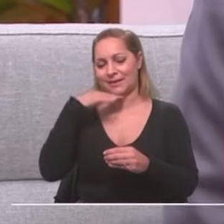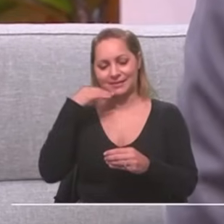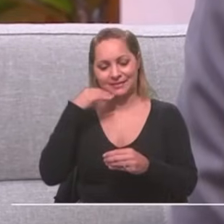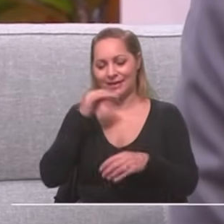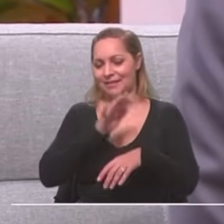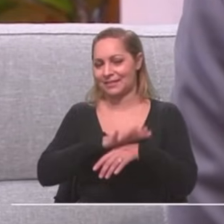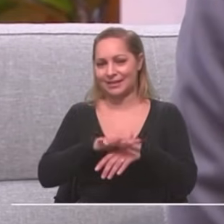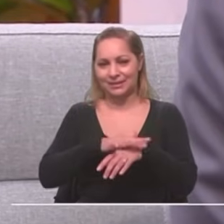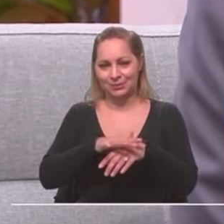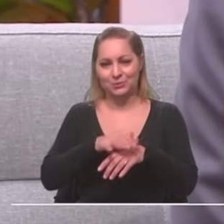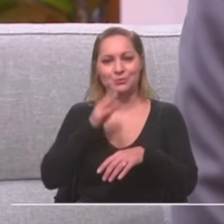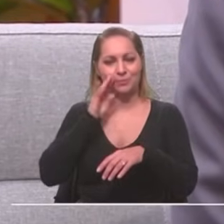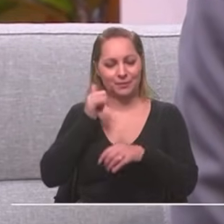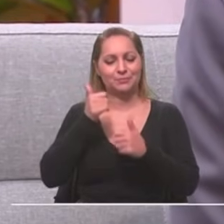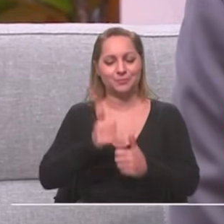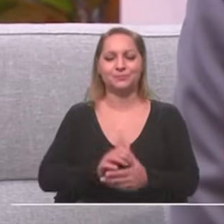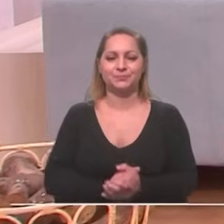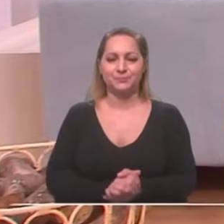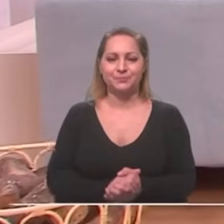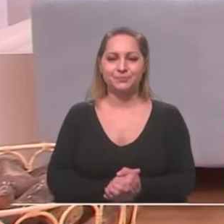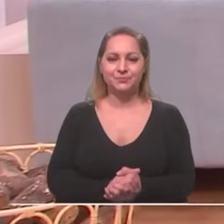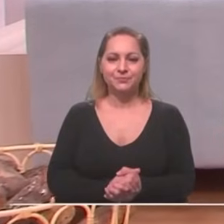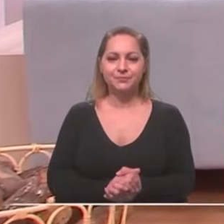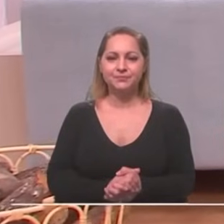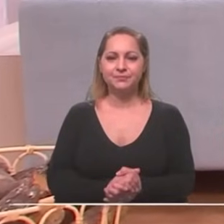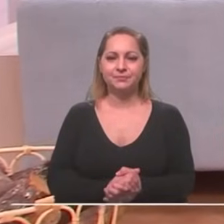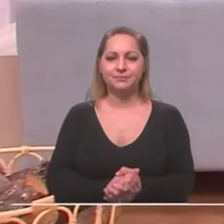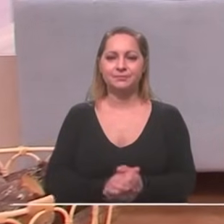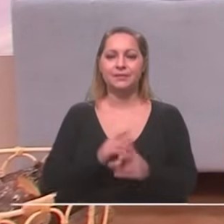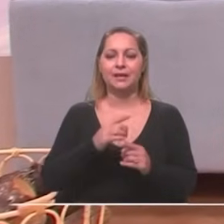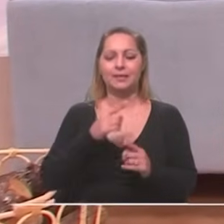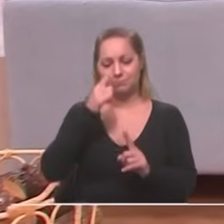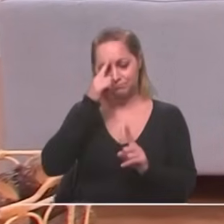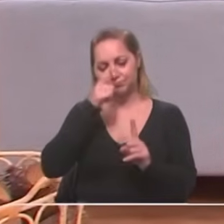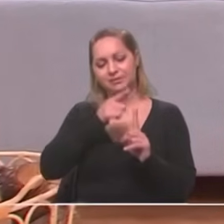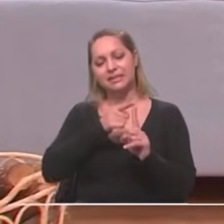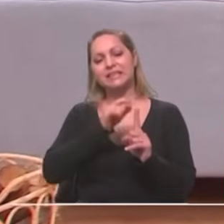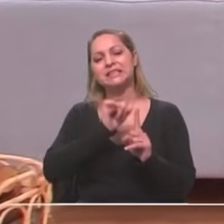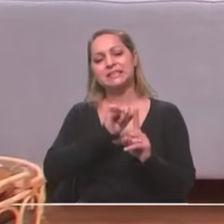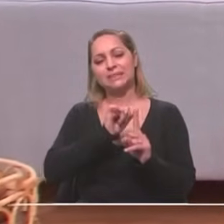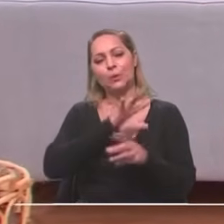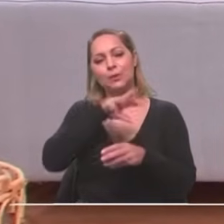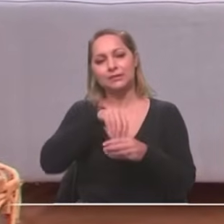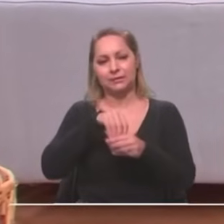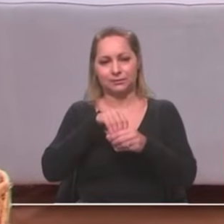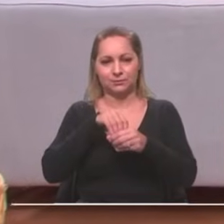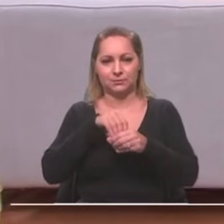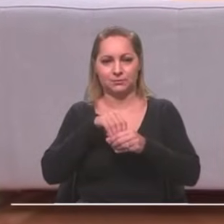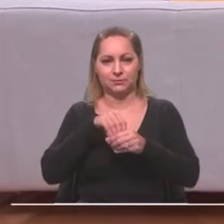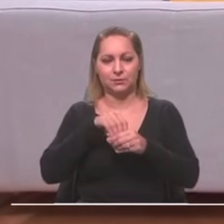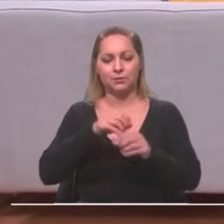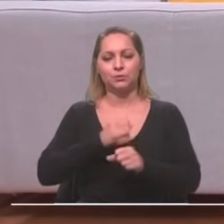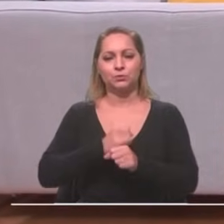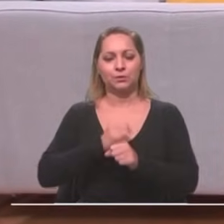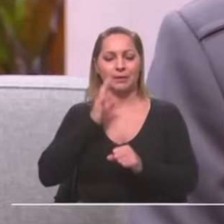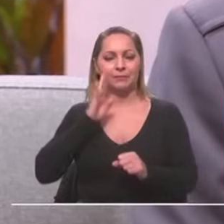carinhoso e um bom pai. E um bom pai. Sim, um bom mas pai. Mas quais são as suas grandes aspirações dentro desta carreira militar? É assim,